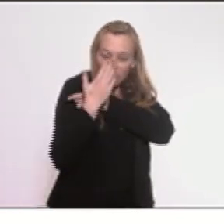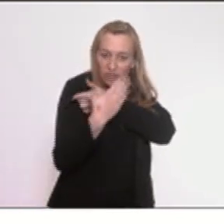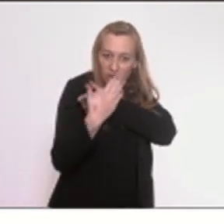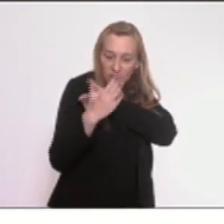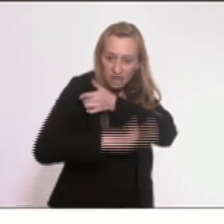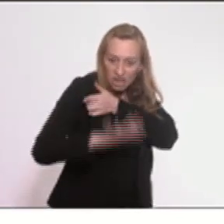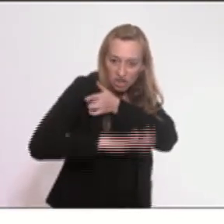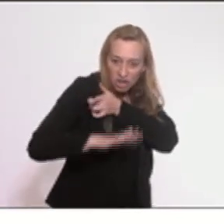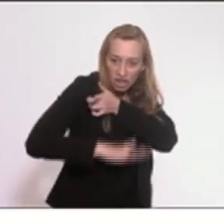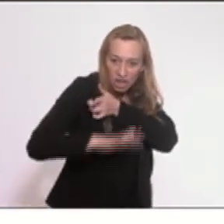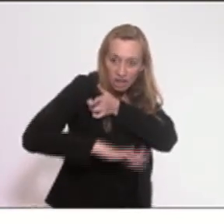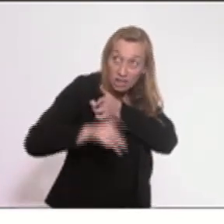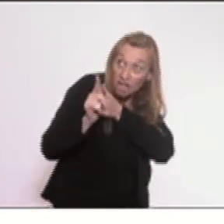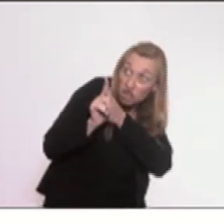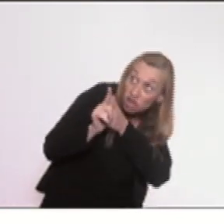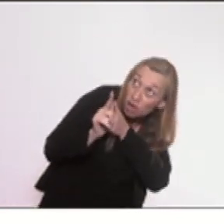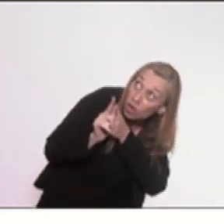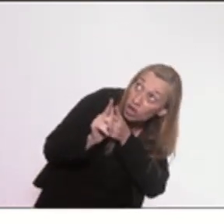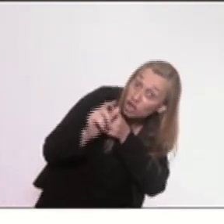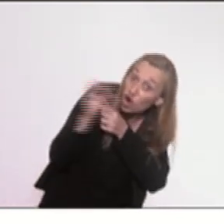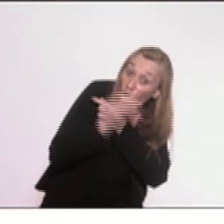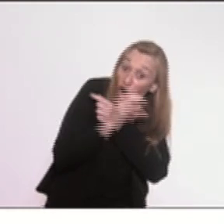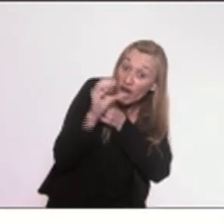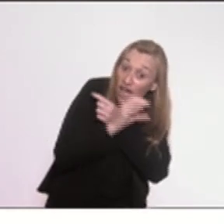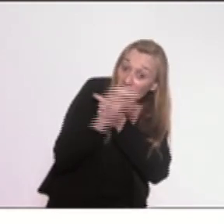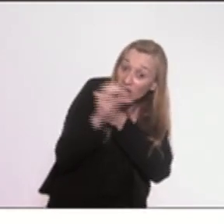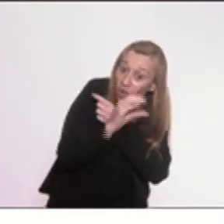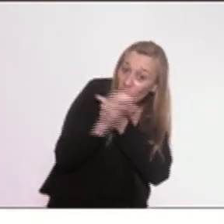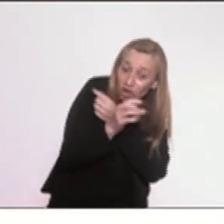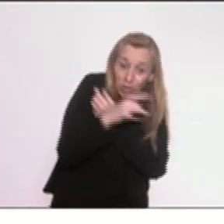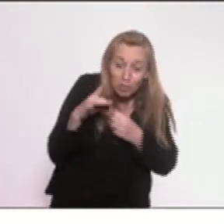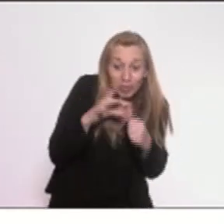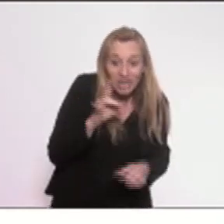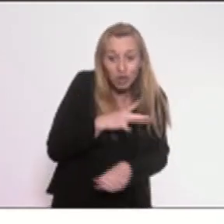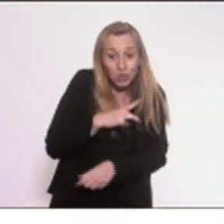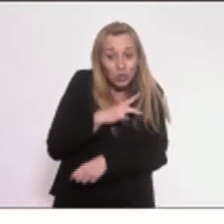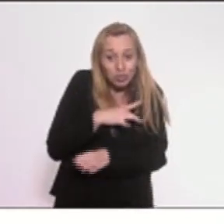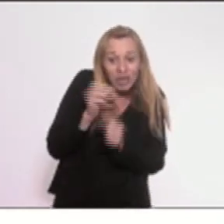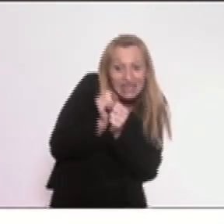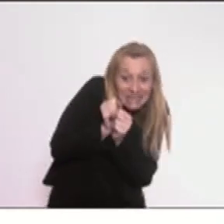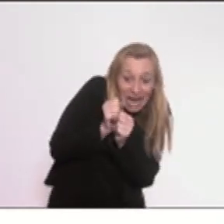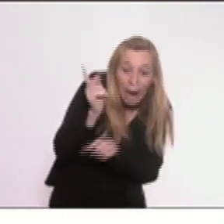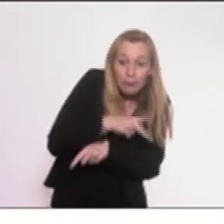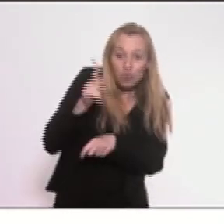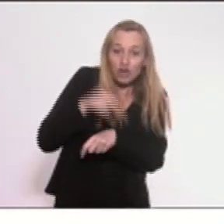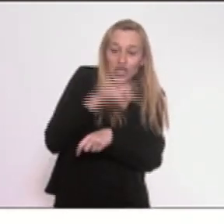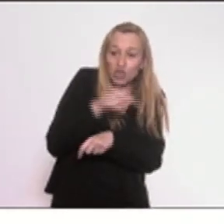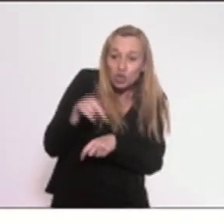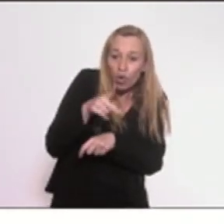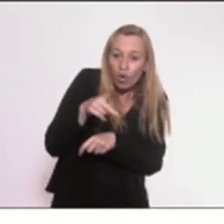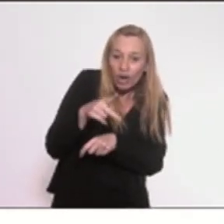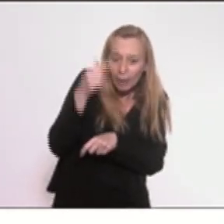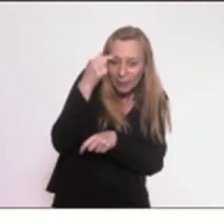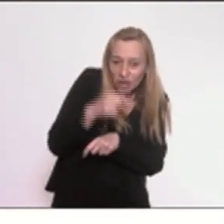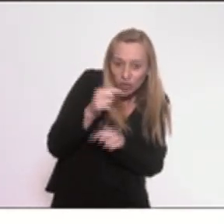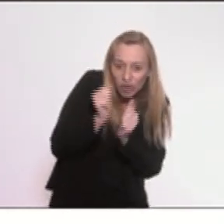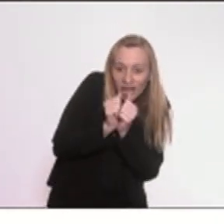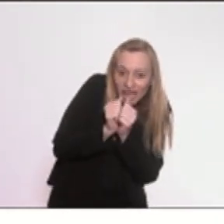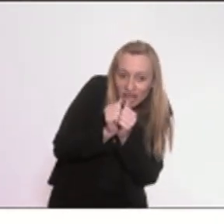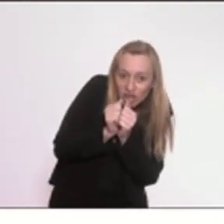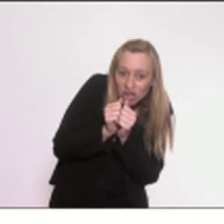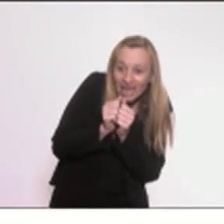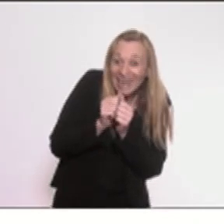veio subindo, correndo, e a gente ficou todo encurralado lá dentro, porque a professora... A gente não levou nada